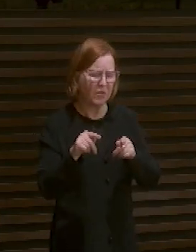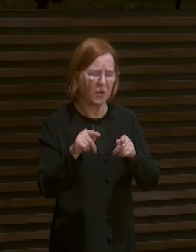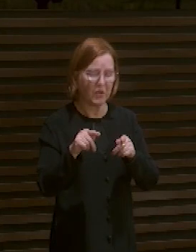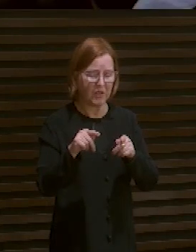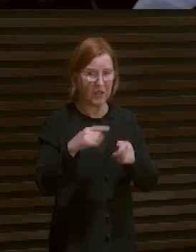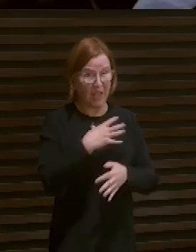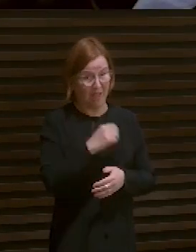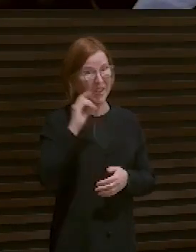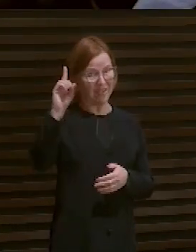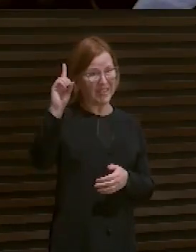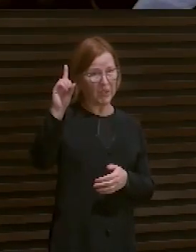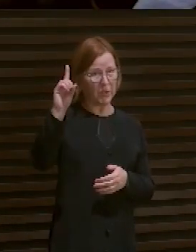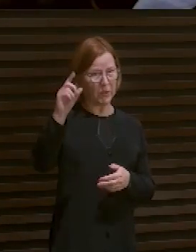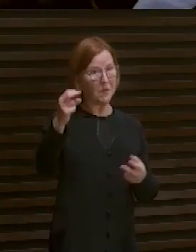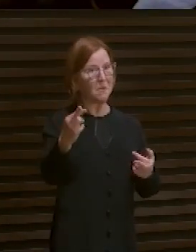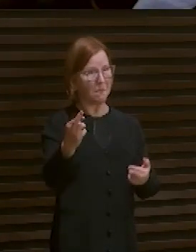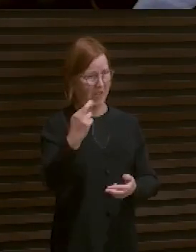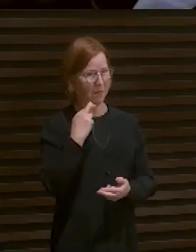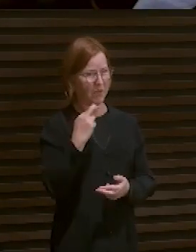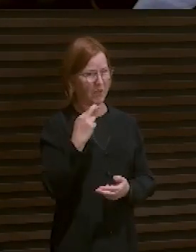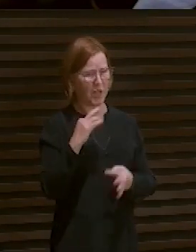são filhos de Deus? Me respondam.